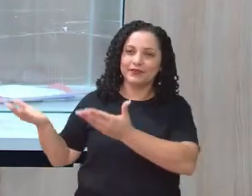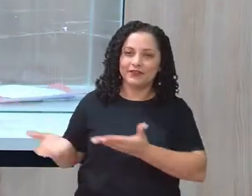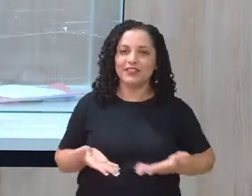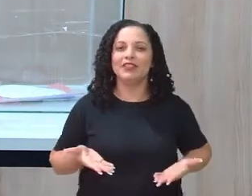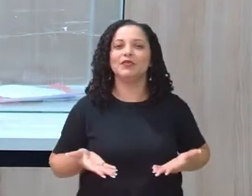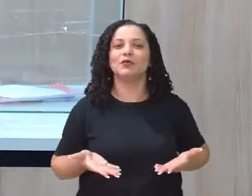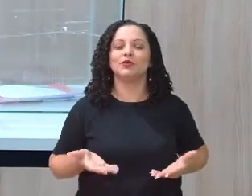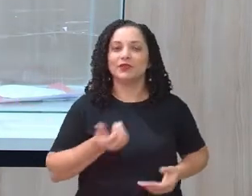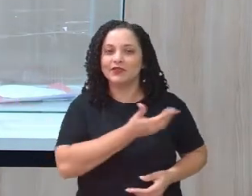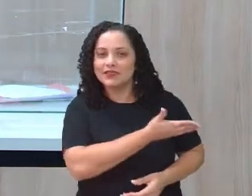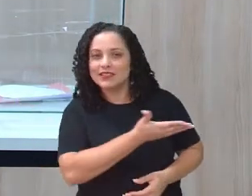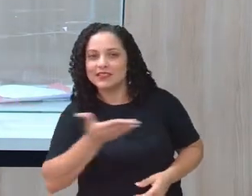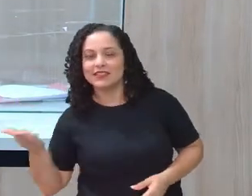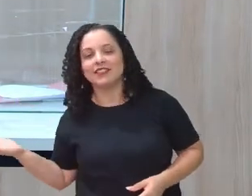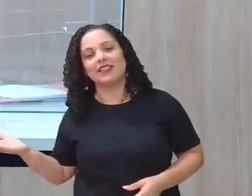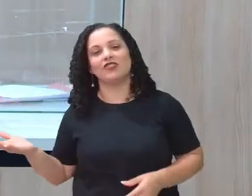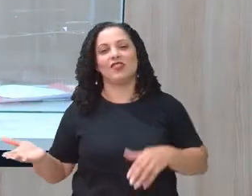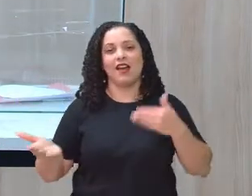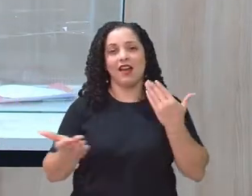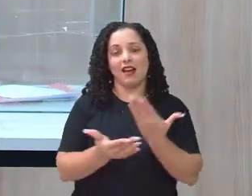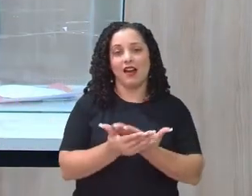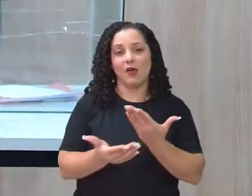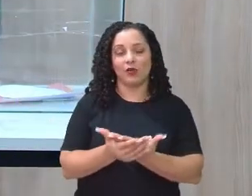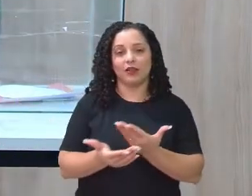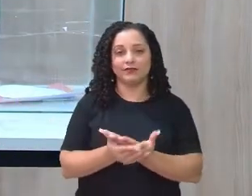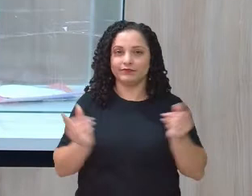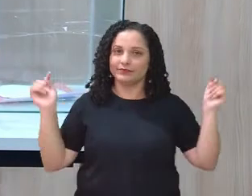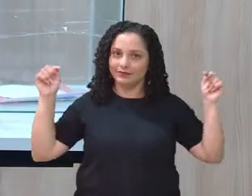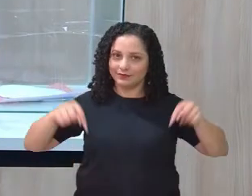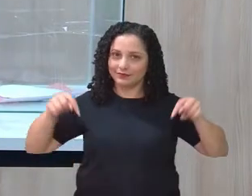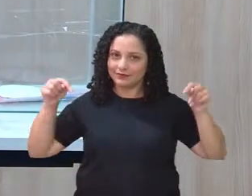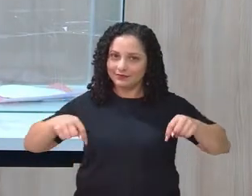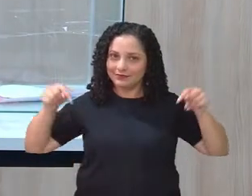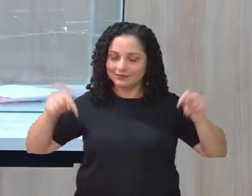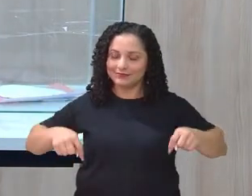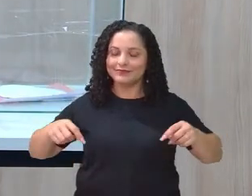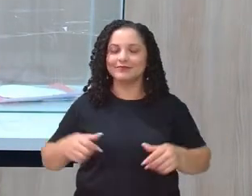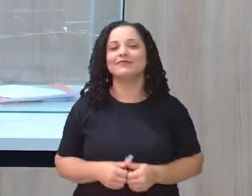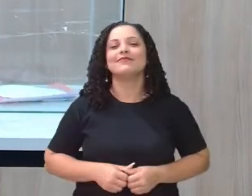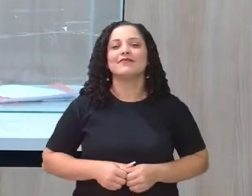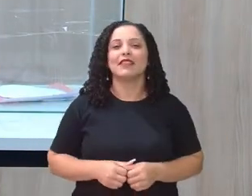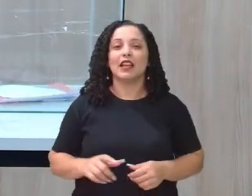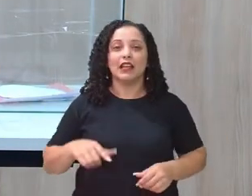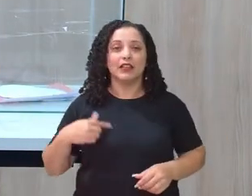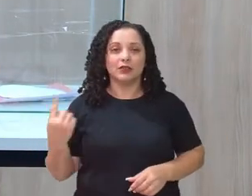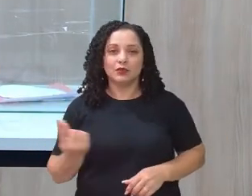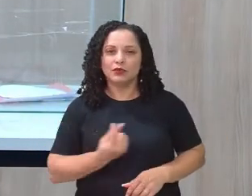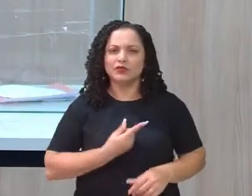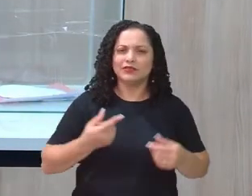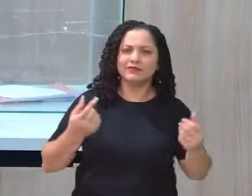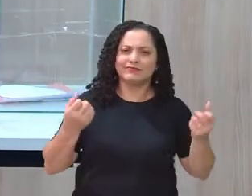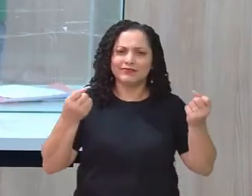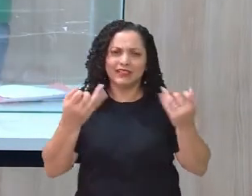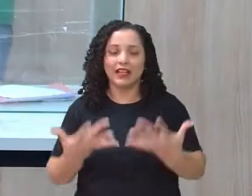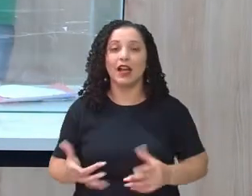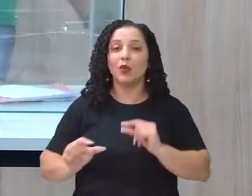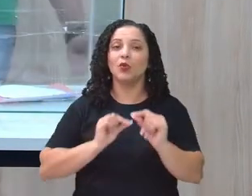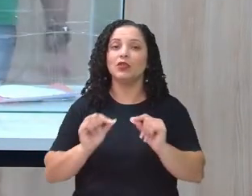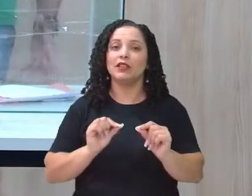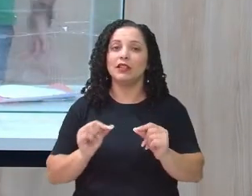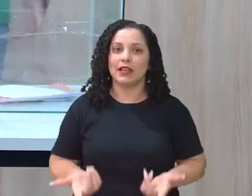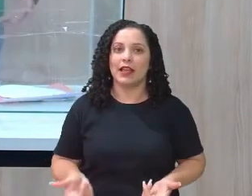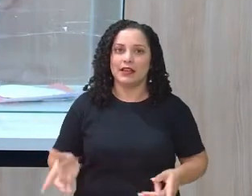seja muito bem-vinda à nossa aula de hoje. Lembrando que a gente está aqui falando da ideia aí dos sólidos